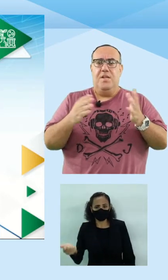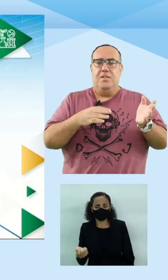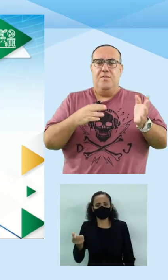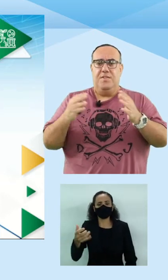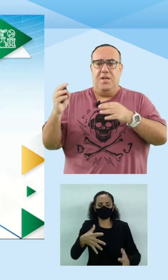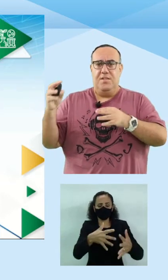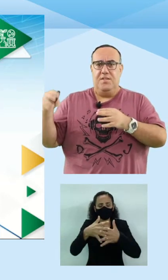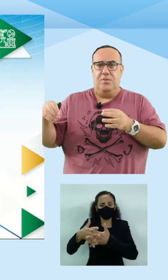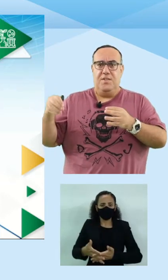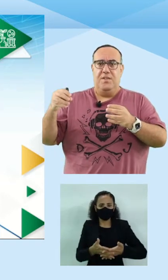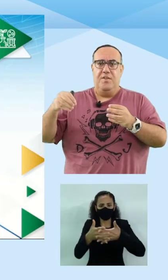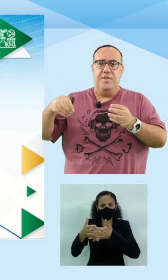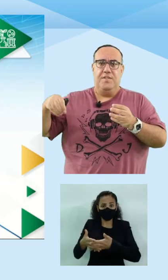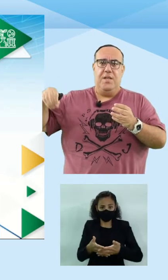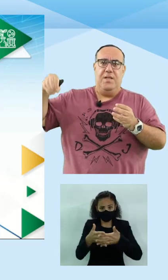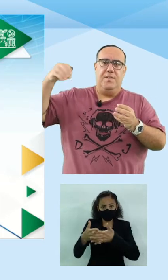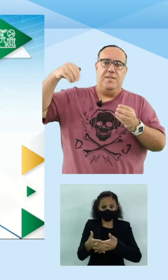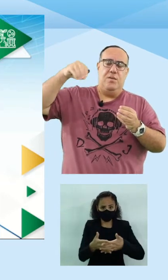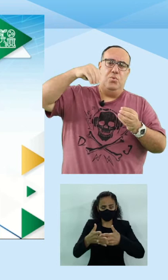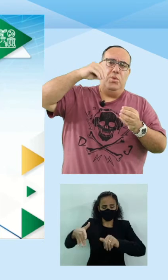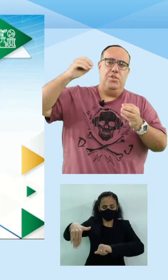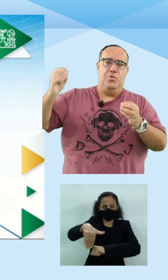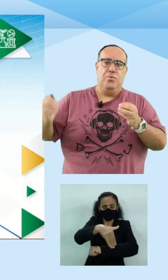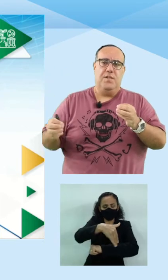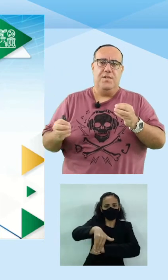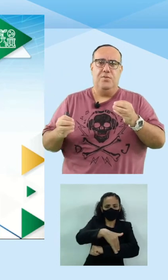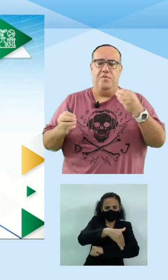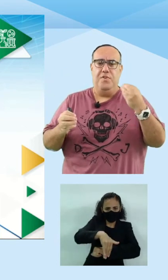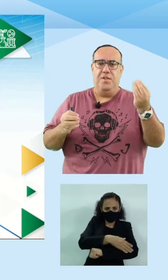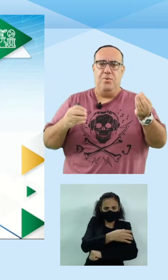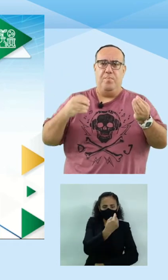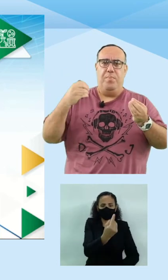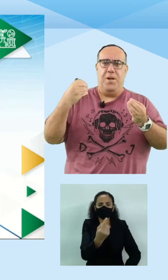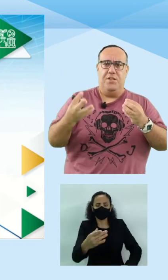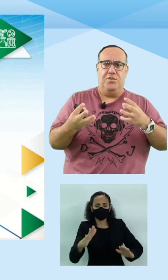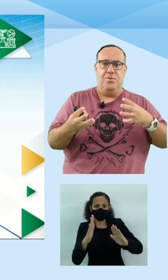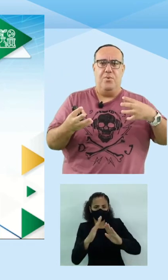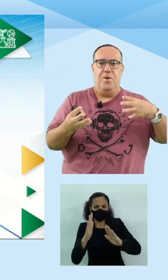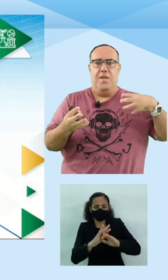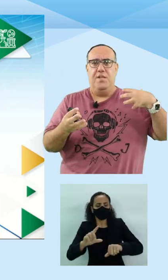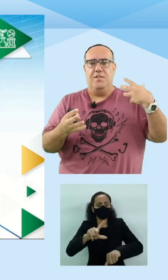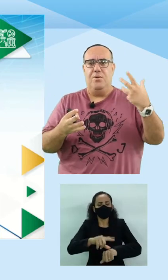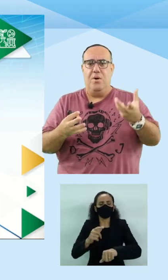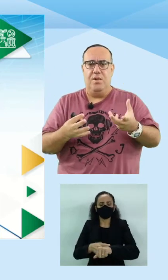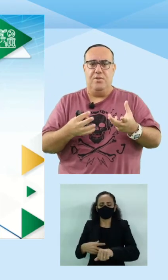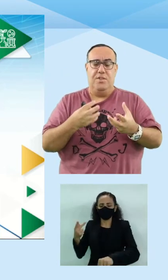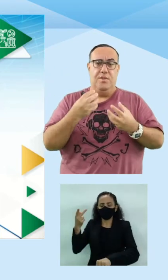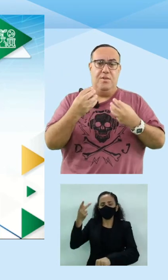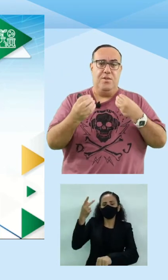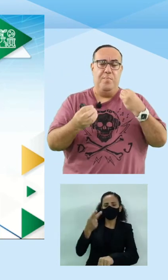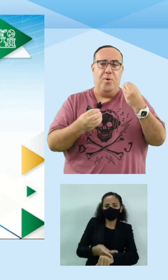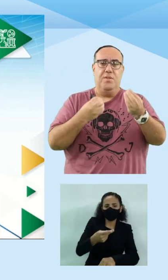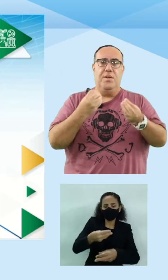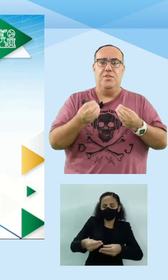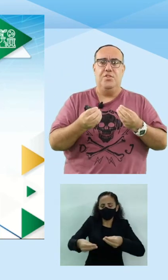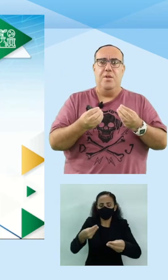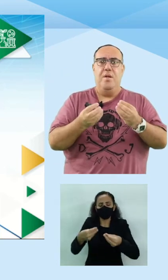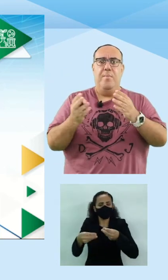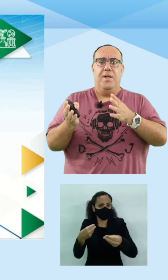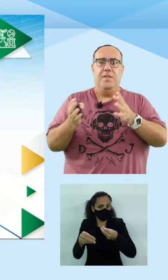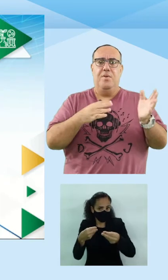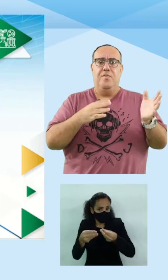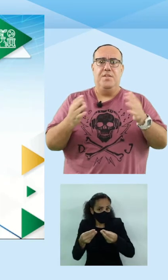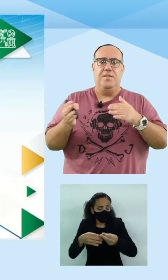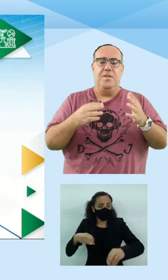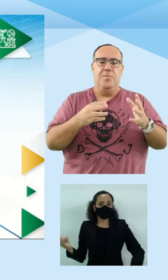coleta seletiva, a seleção do lixo, tá certo? Vidro, plástico, resíduo orgânico, isso que são importantes